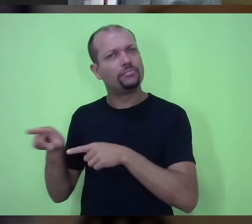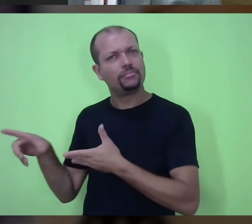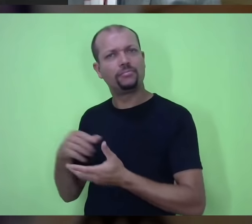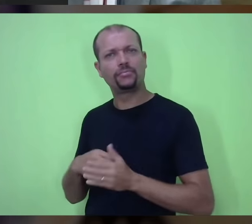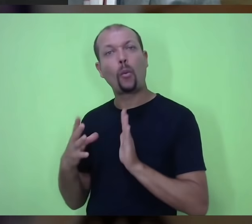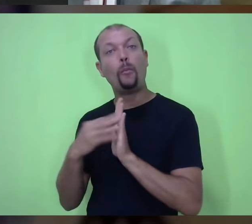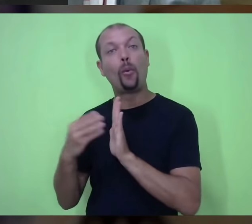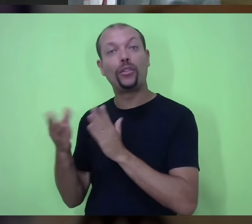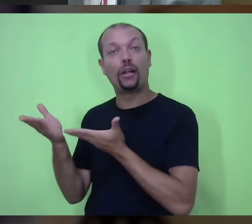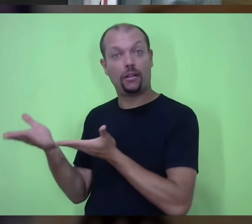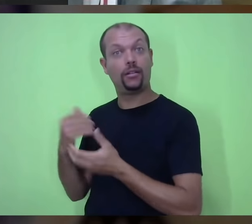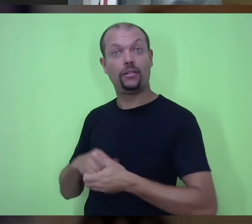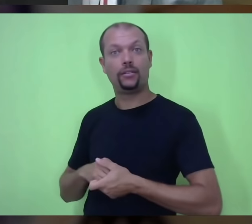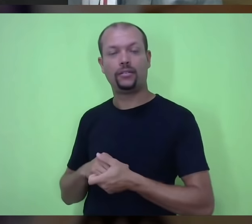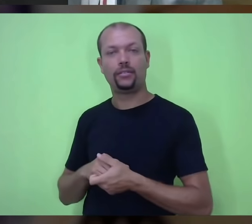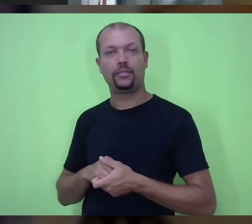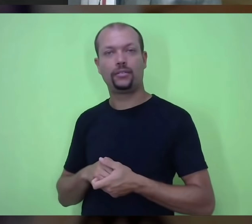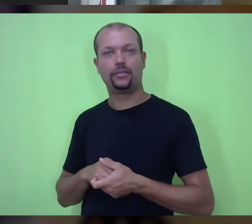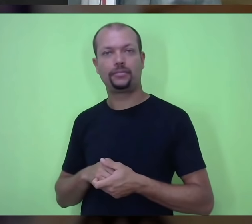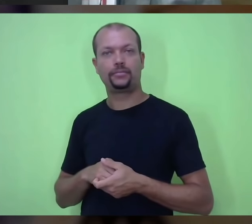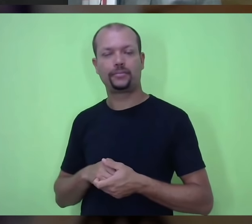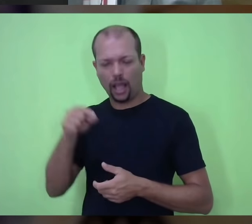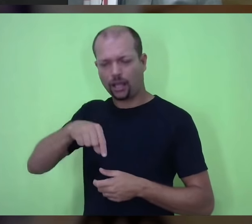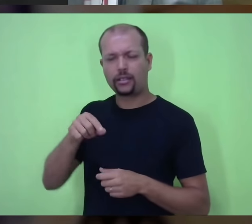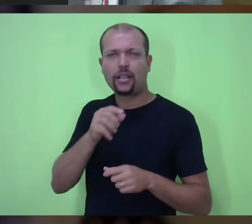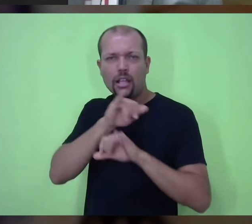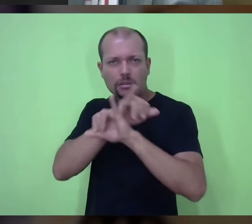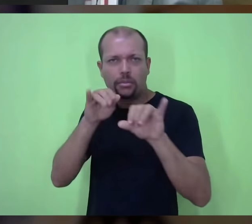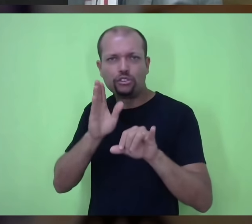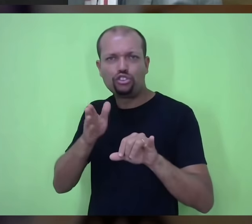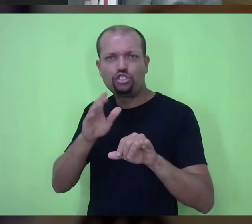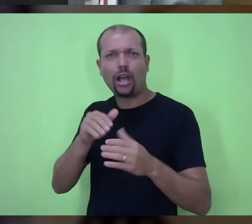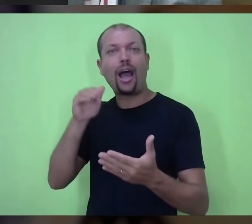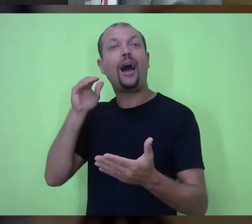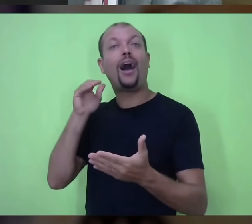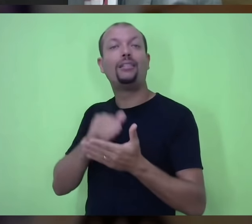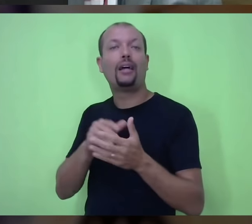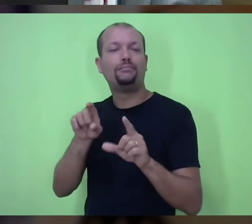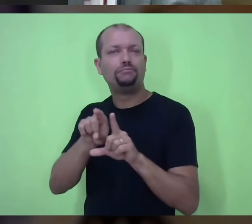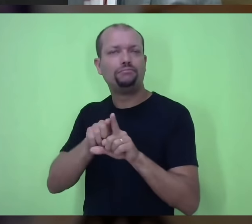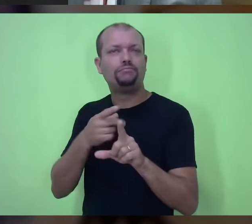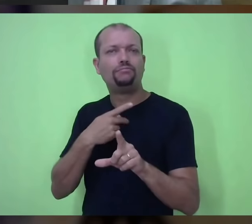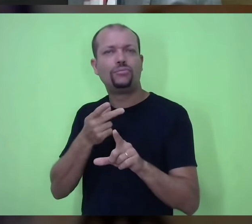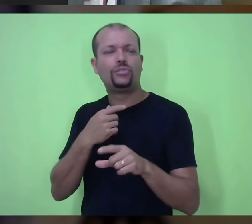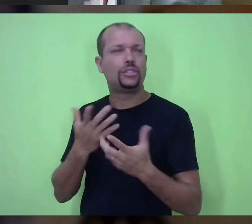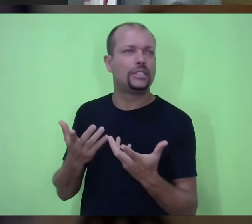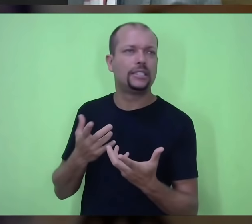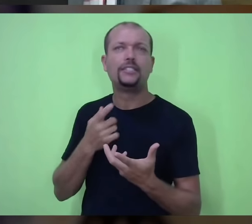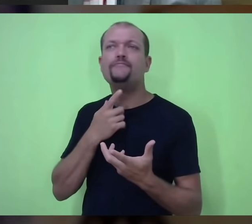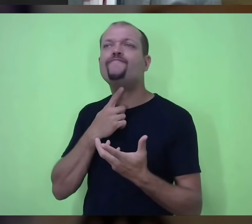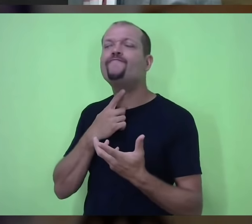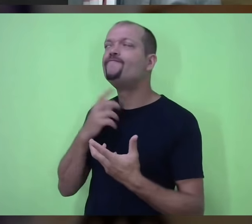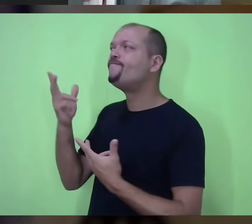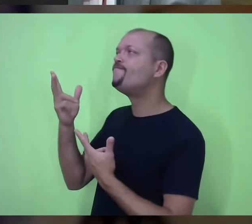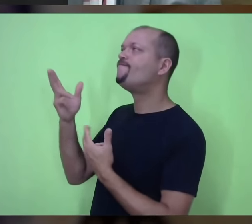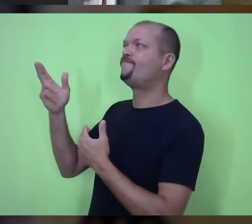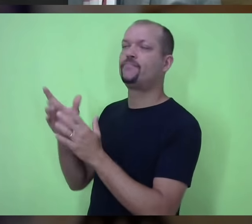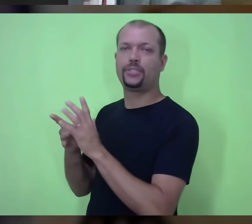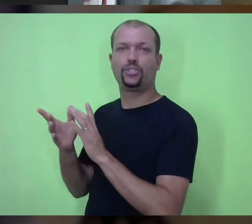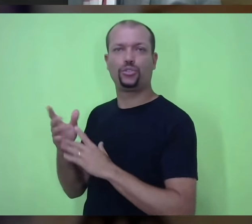foi. E mais do que isso, como foi dito aqui, até o fato de nós desejarmos ser como